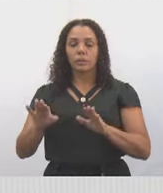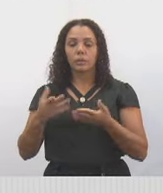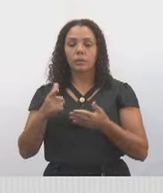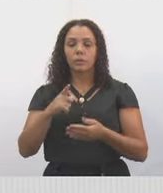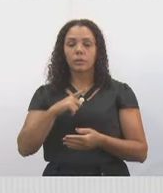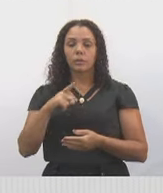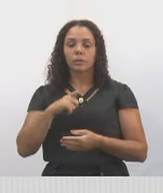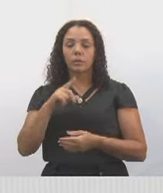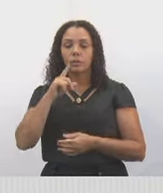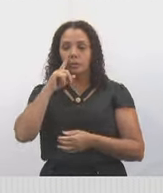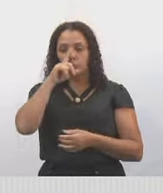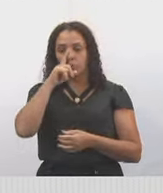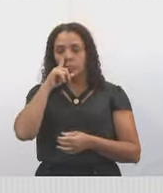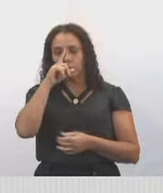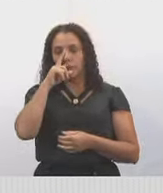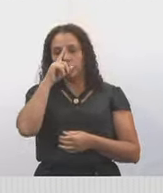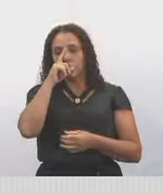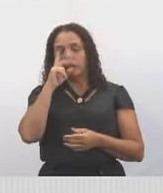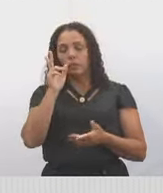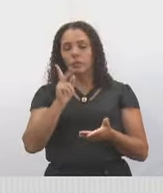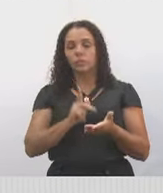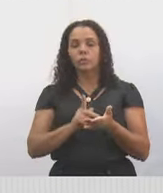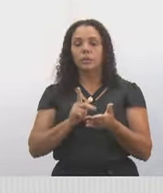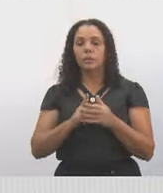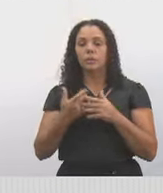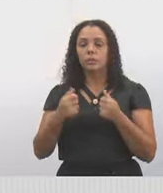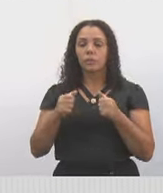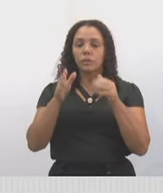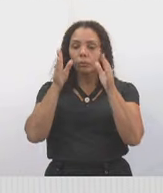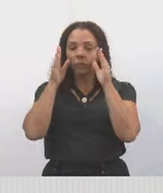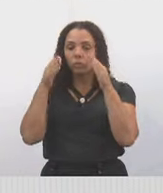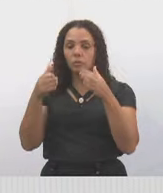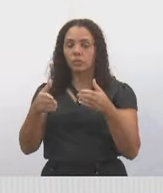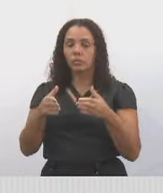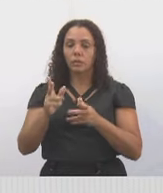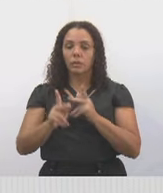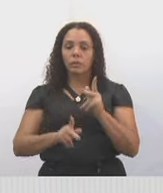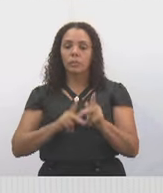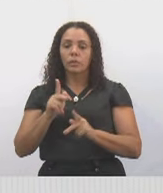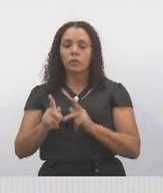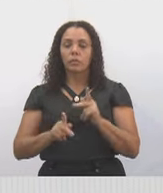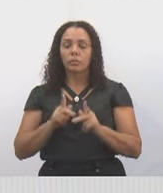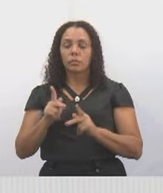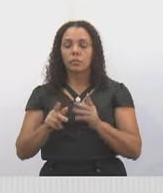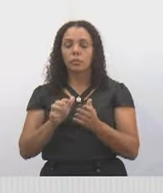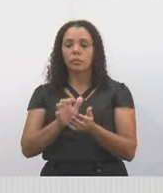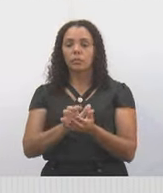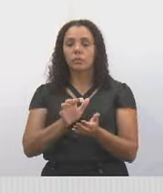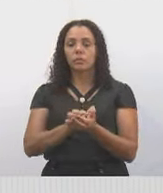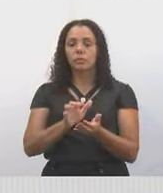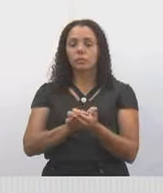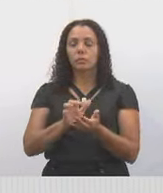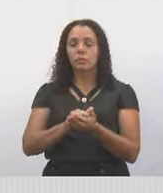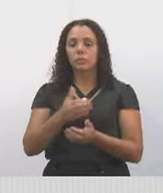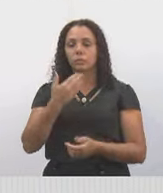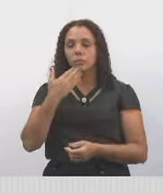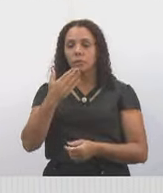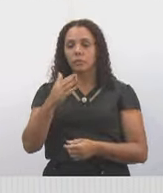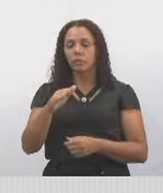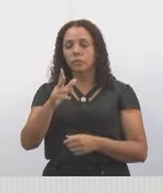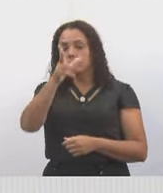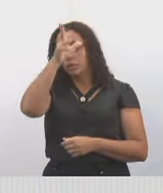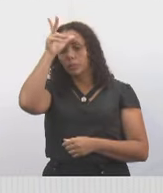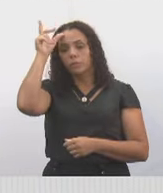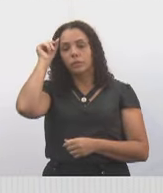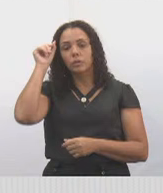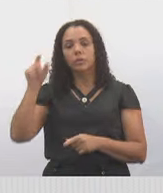existe um perigo muito grande vamos olhar para a população de Jacarei pedimos já a prefeitura